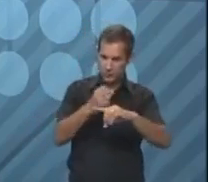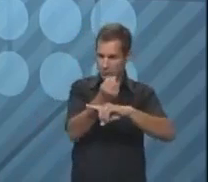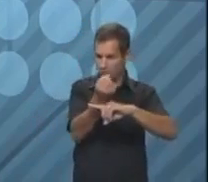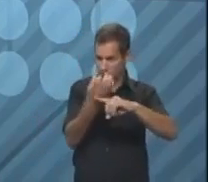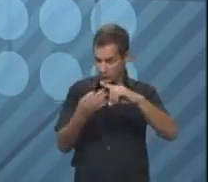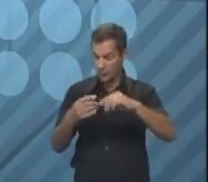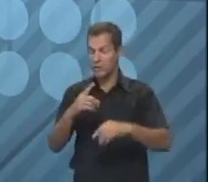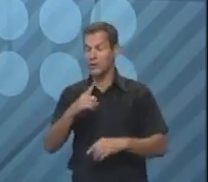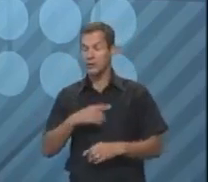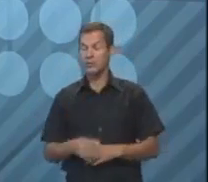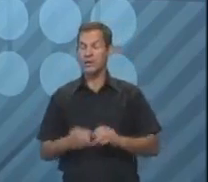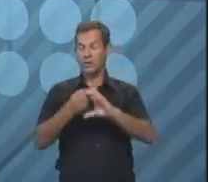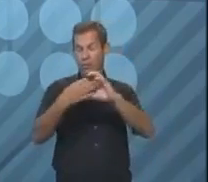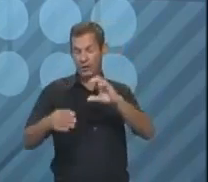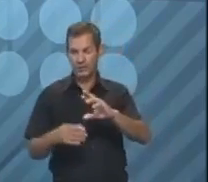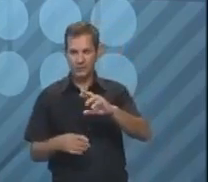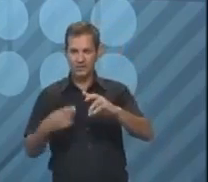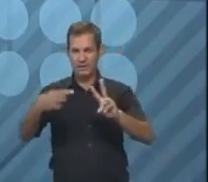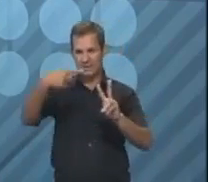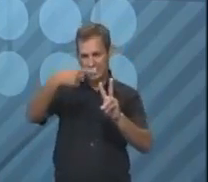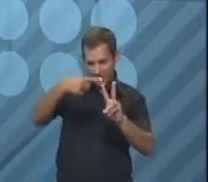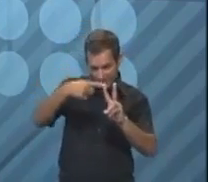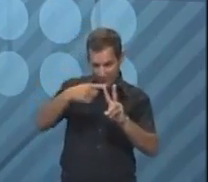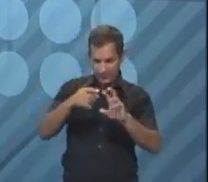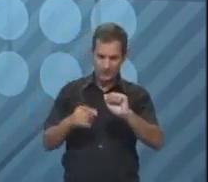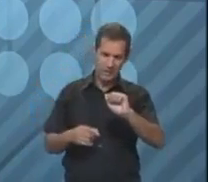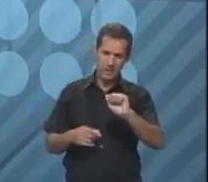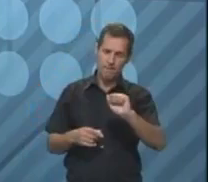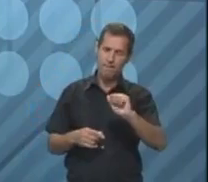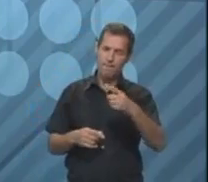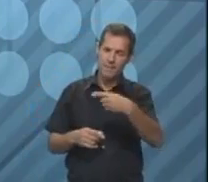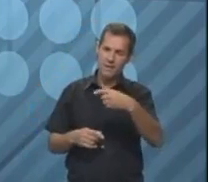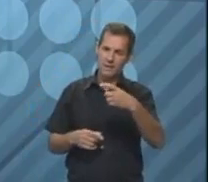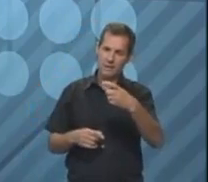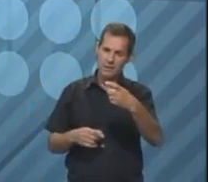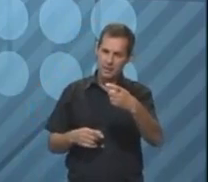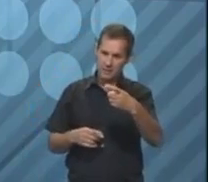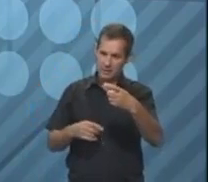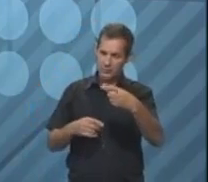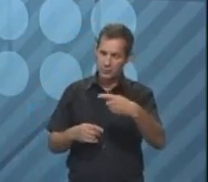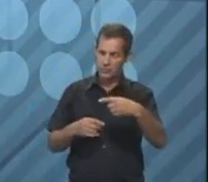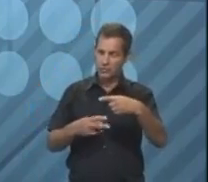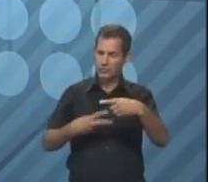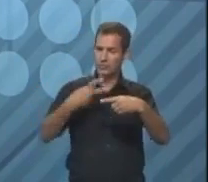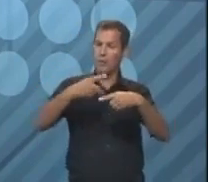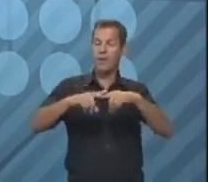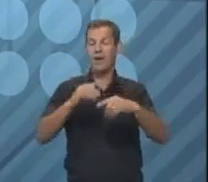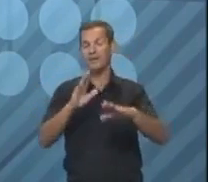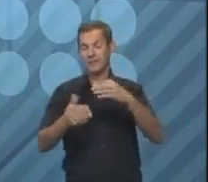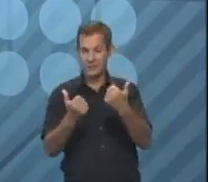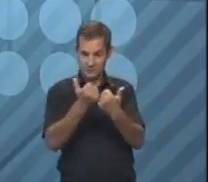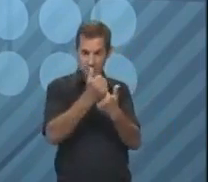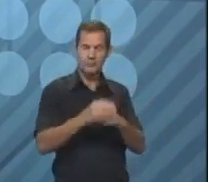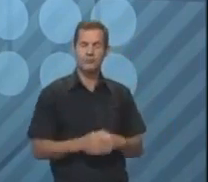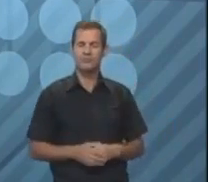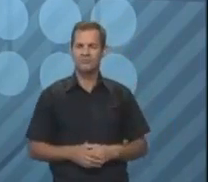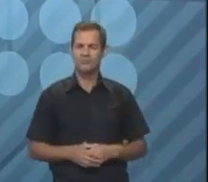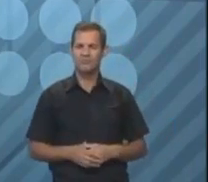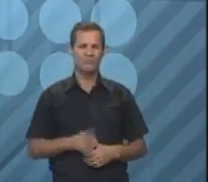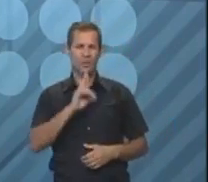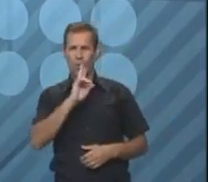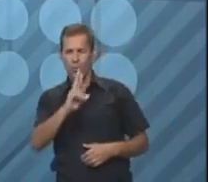função que eu tenho aquela cara. Raiz quadrada de a menos x ao quadrado. Em alguns casos, a substituição, ela